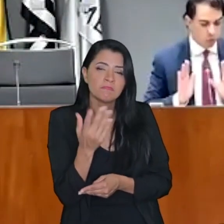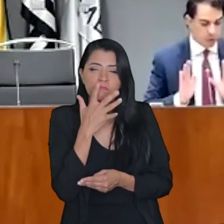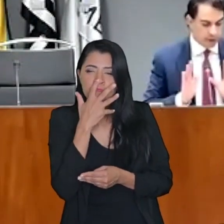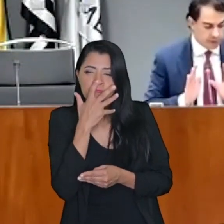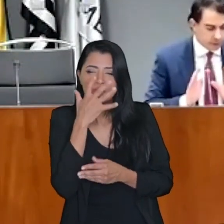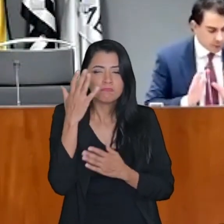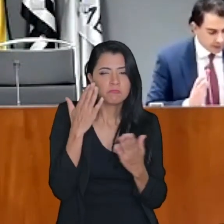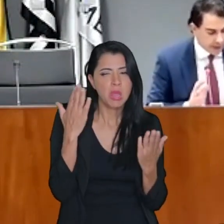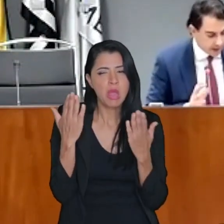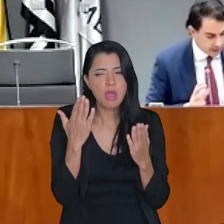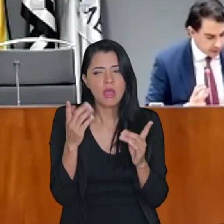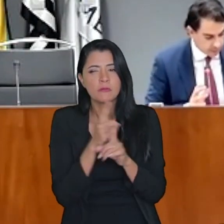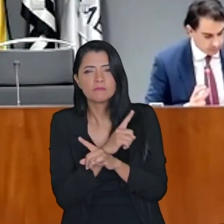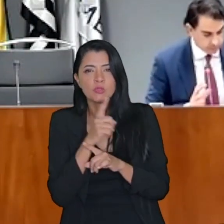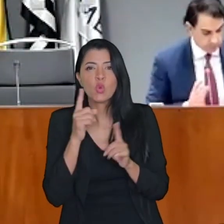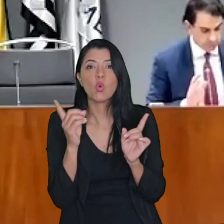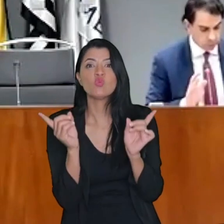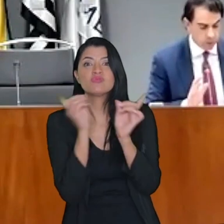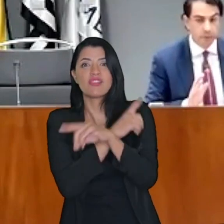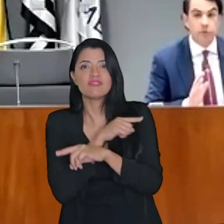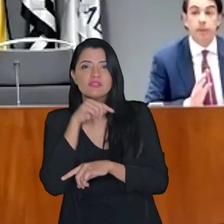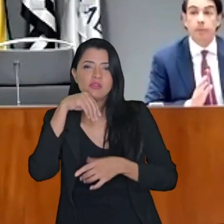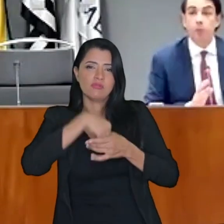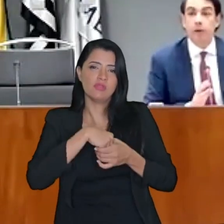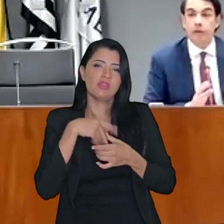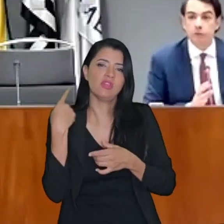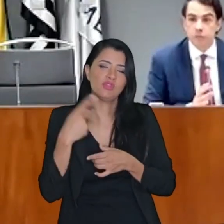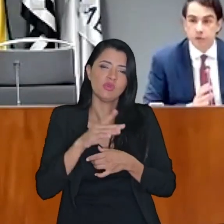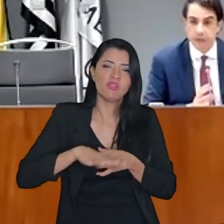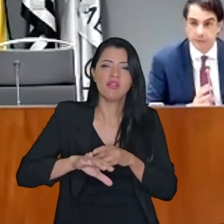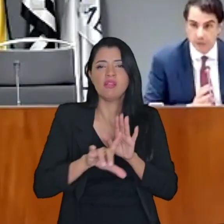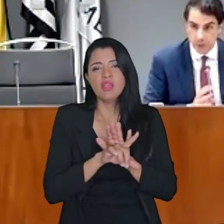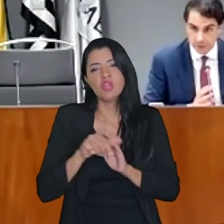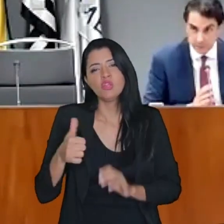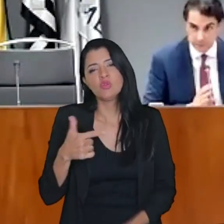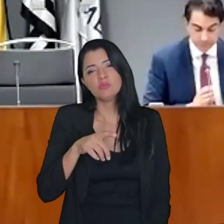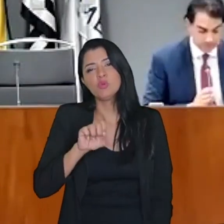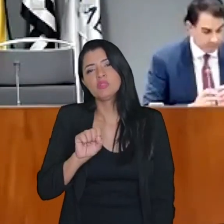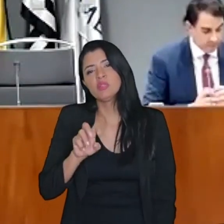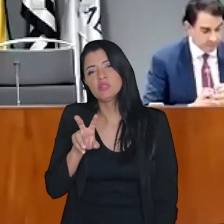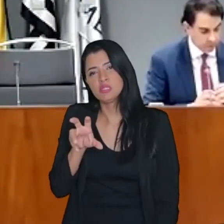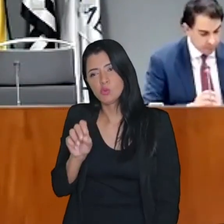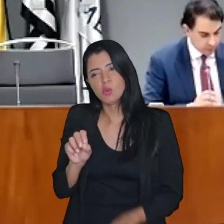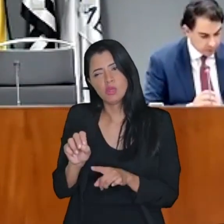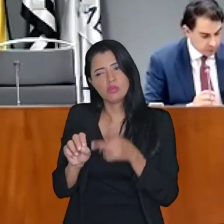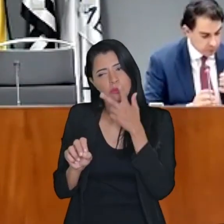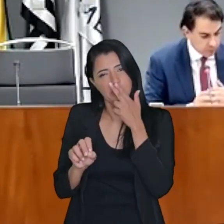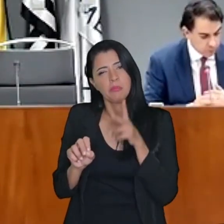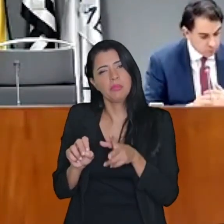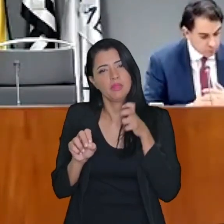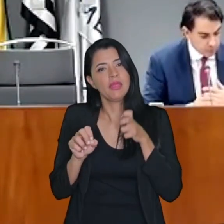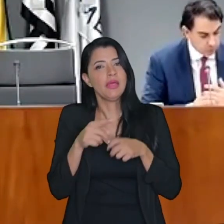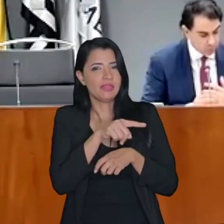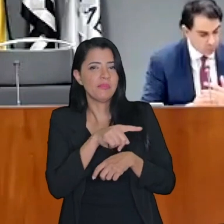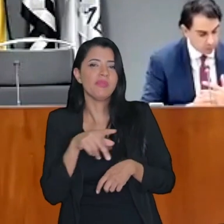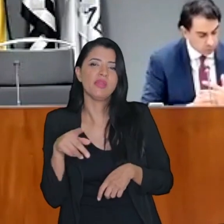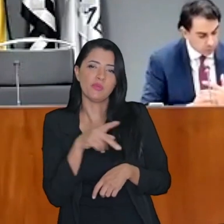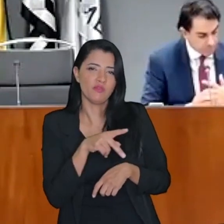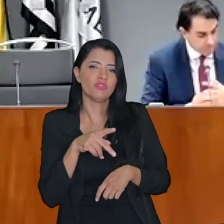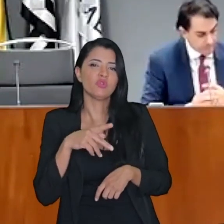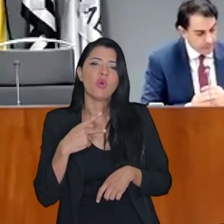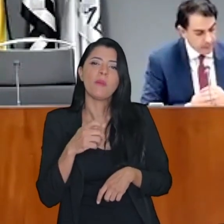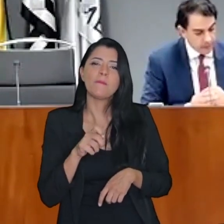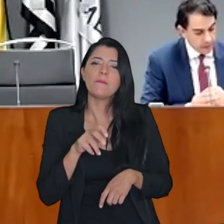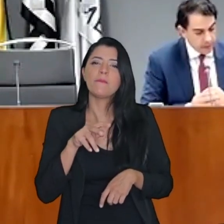aparente contradição interna no âmbito da própria Lei 12.850, que eu também gostaria de ouvir o professor Pierpaolo sobre